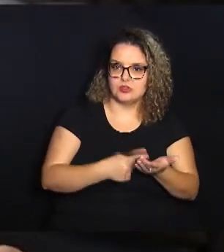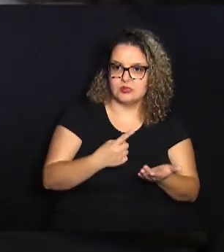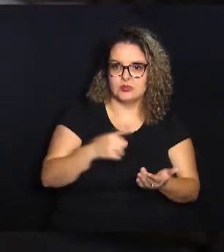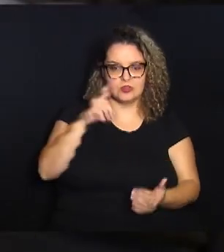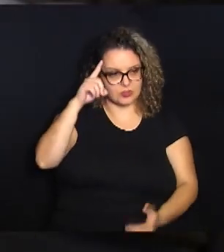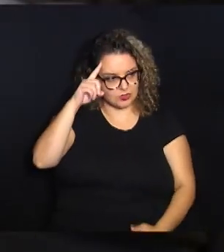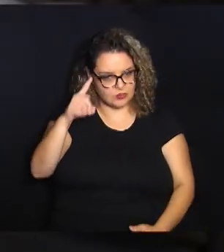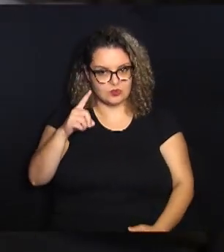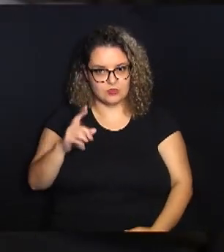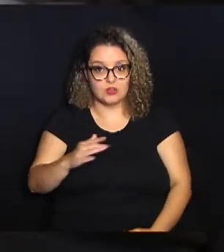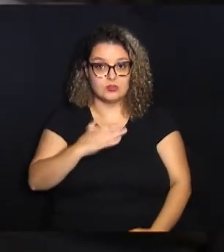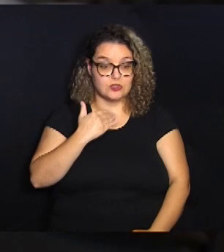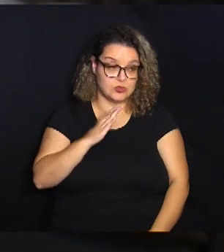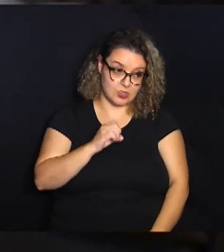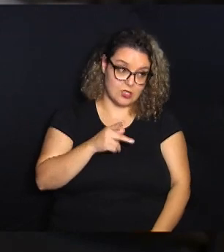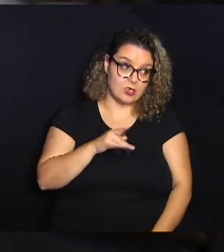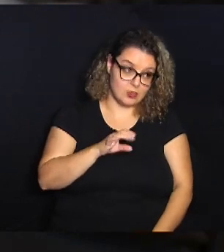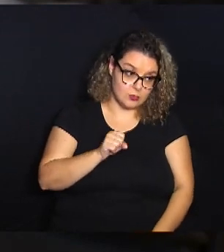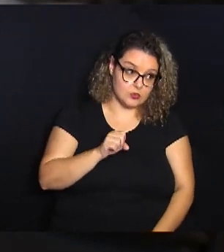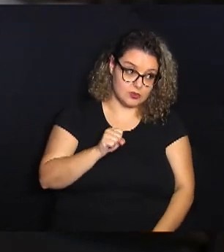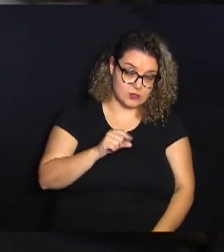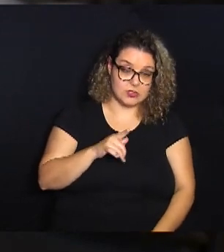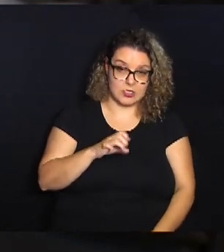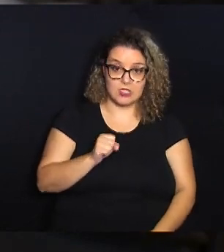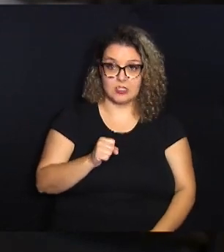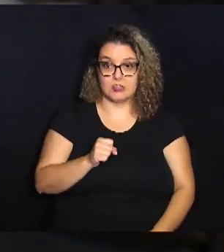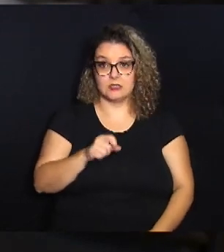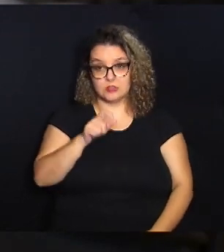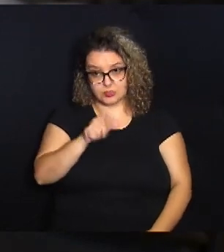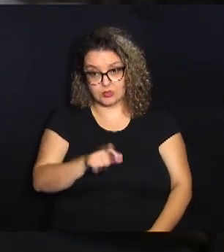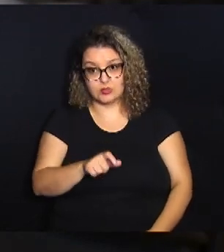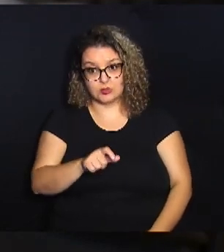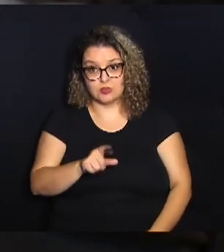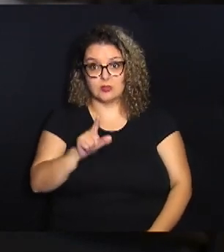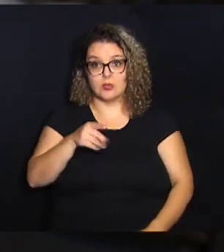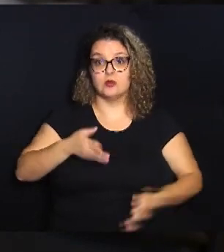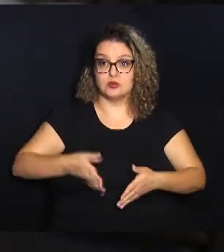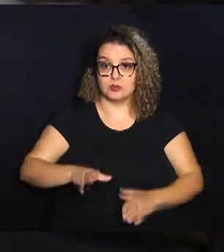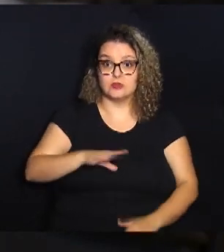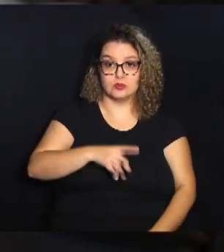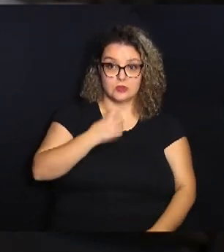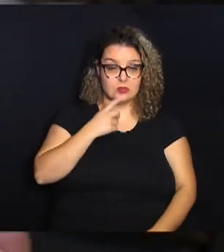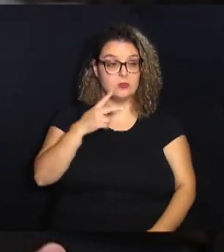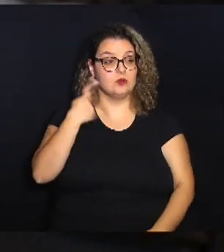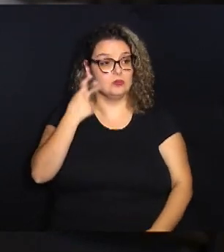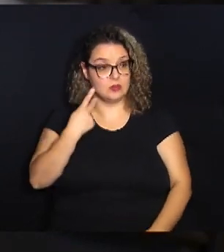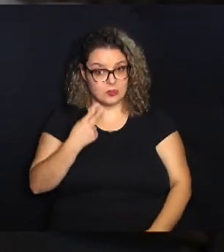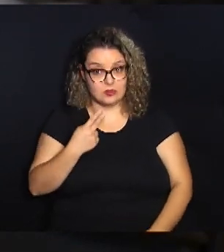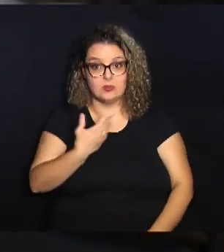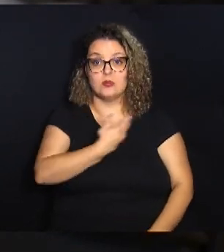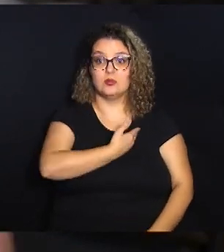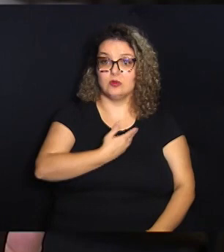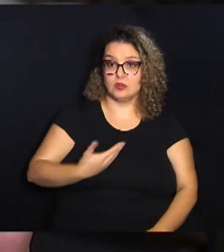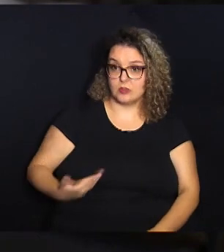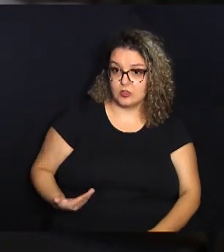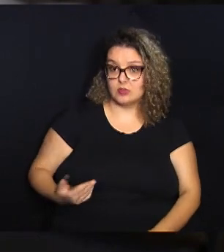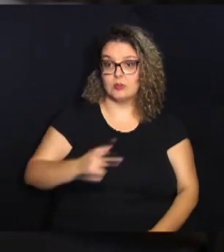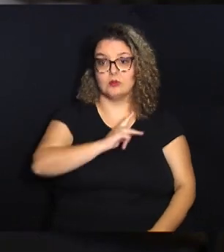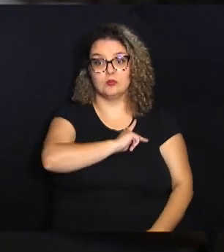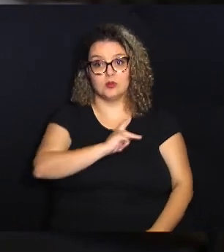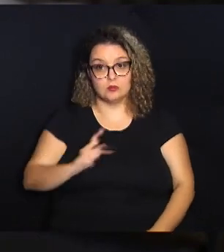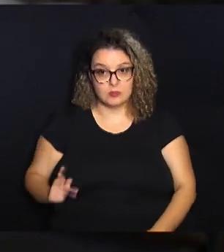da morte de Campos Sales. E Campos Sales é um campineiro que foi vereador, foi governador, presidente